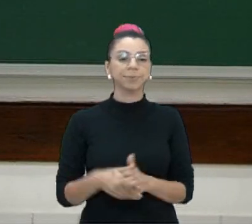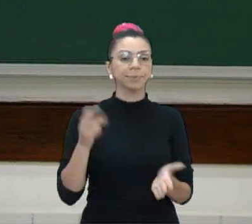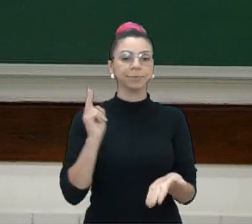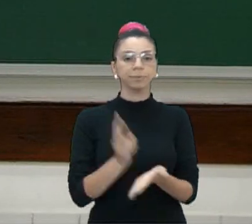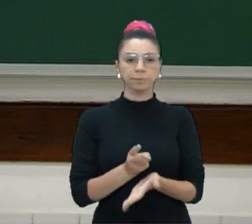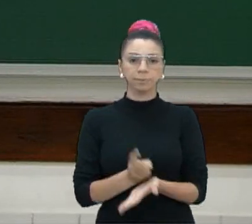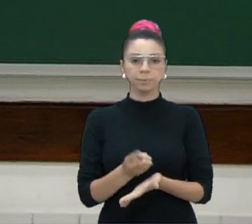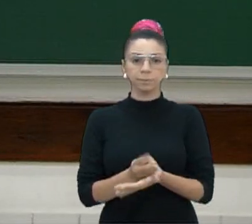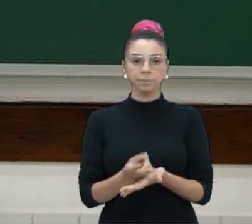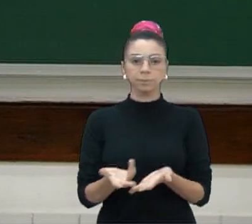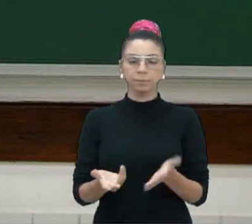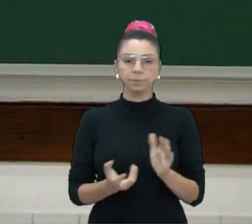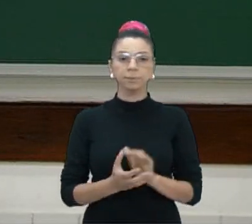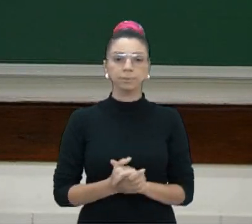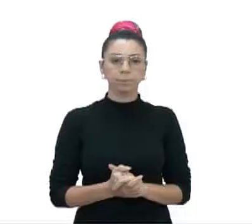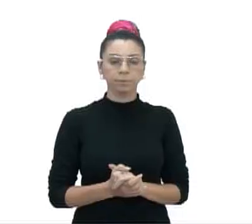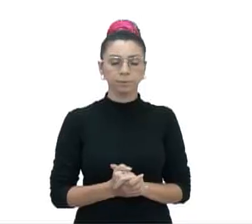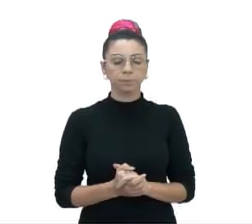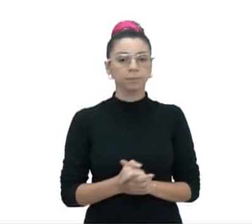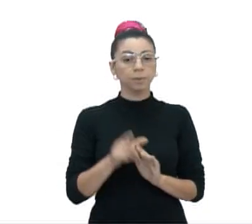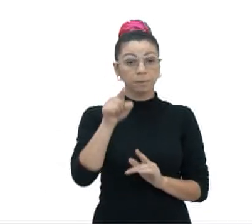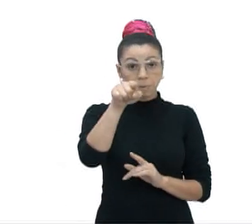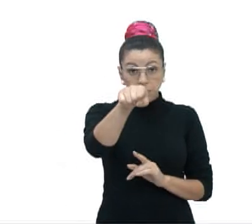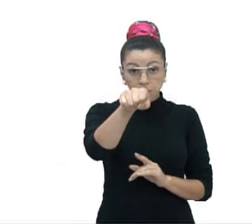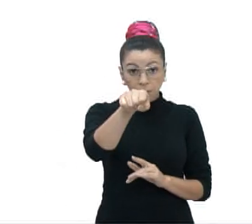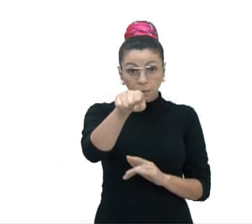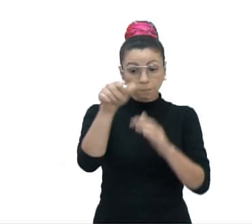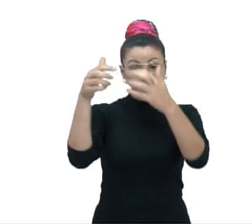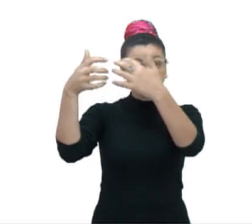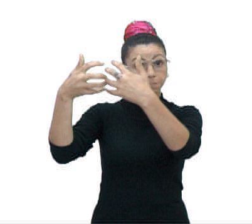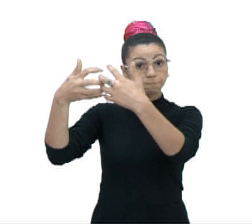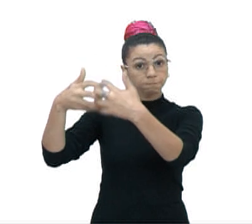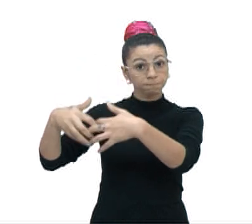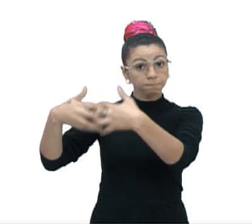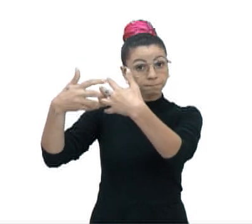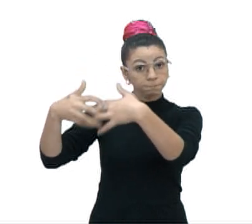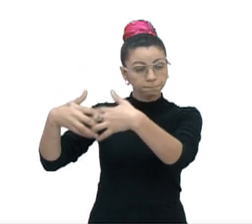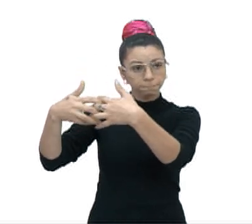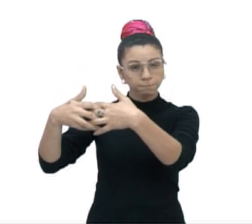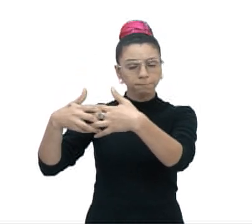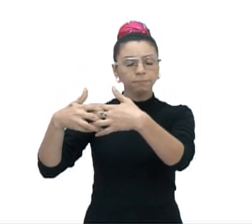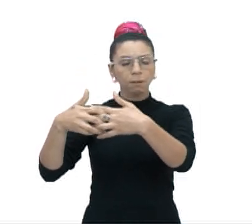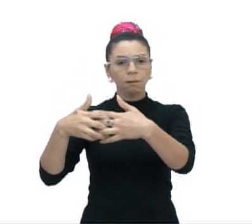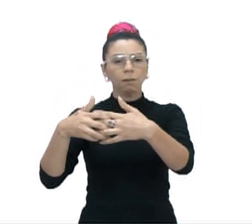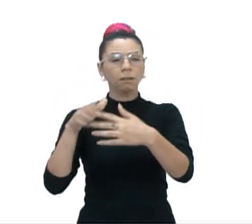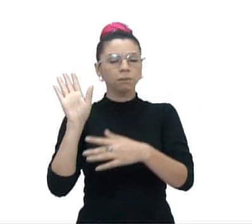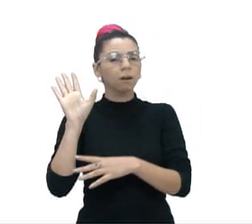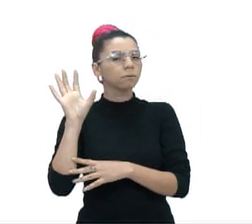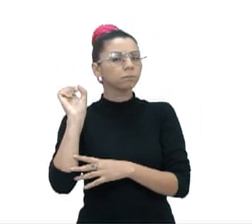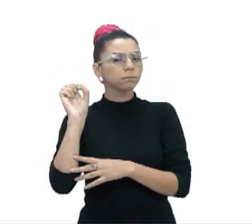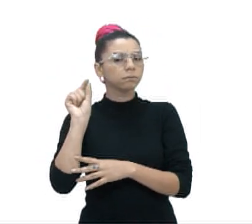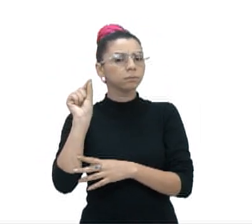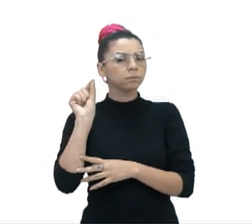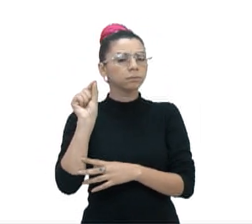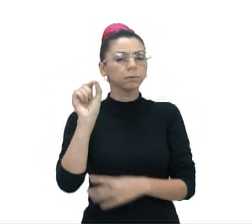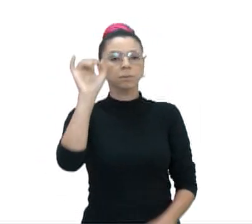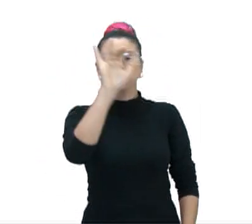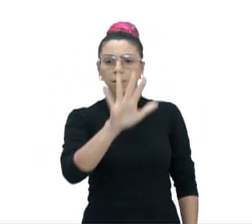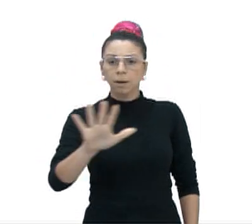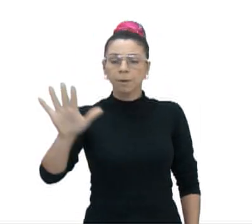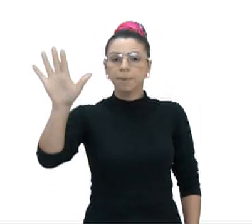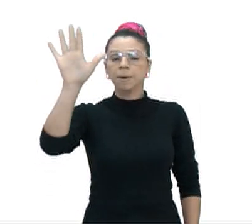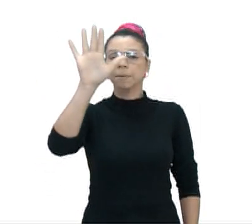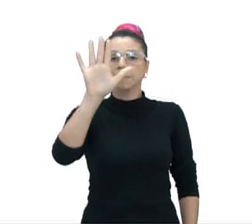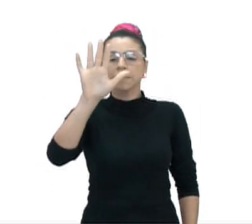Continuando, para vocês refletirem, acredito que vocês já ouviram isso. Uma imagem vale mais do que